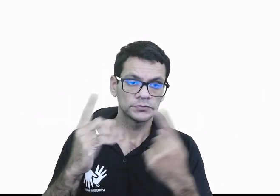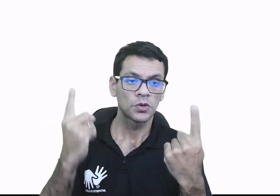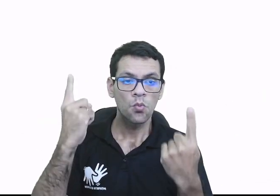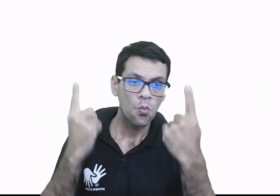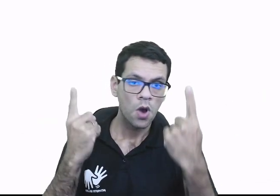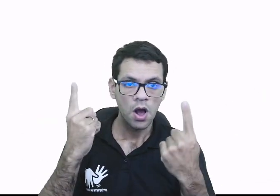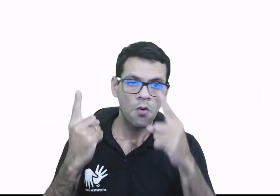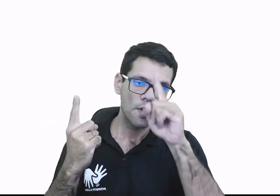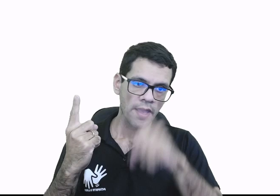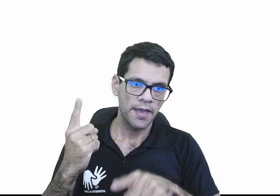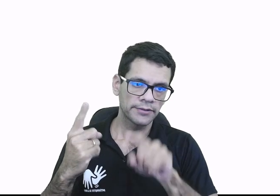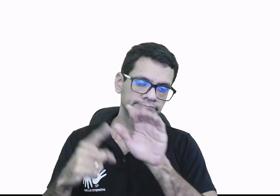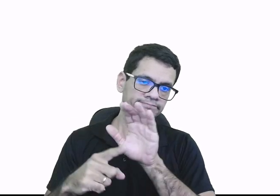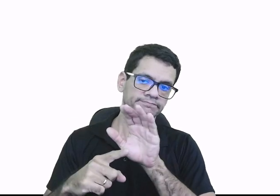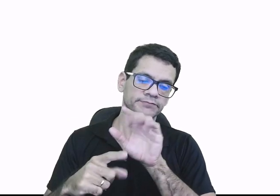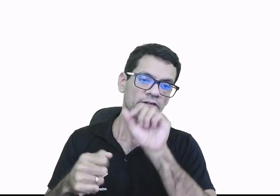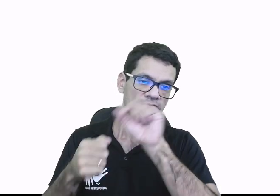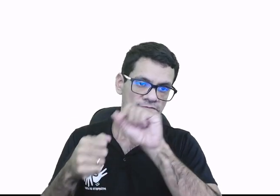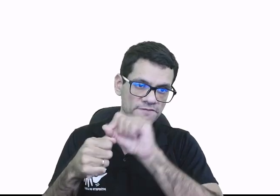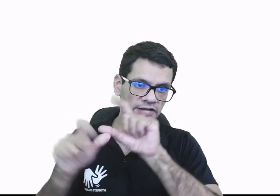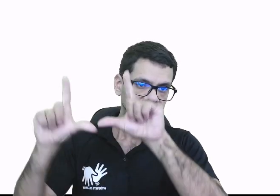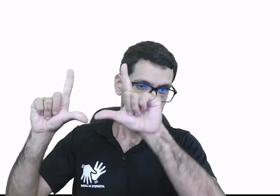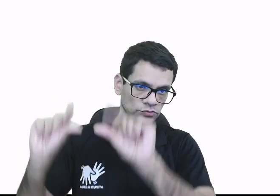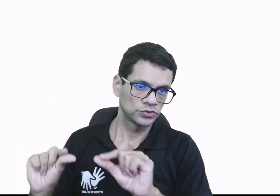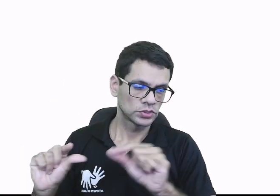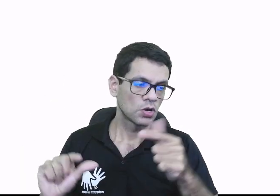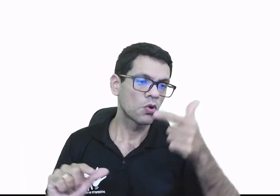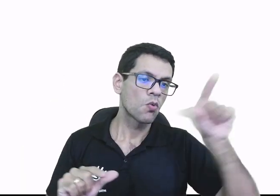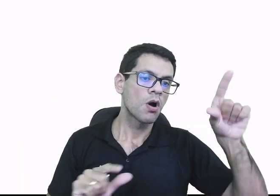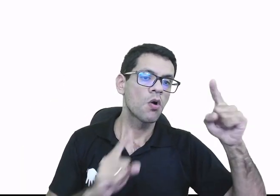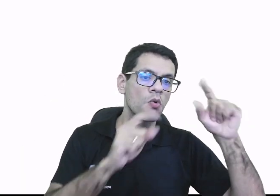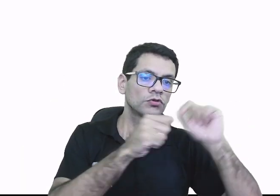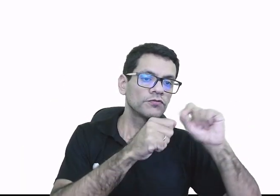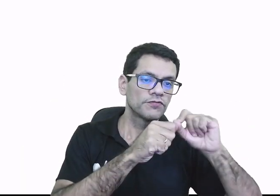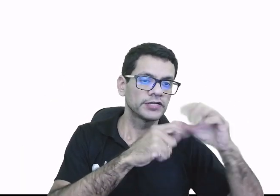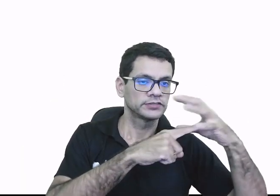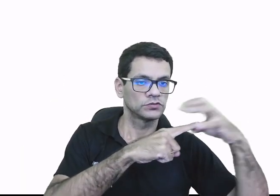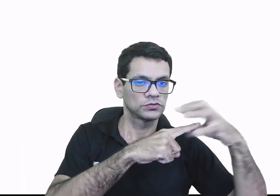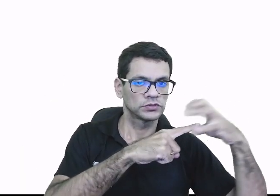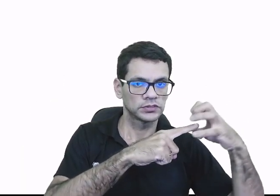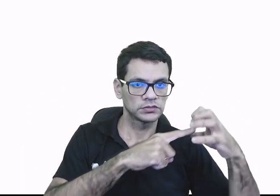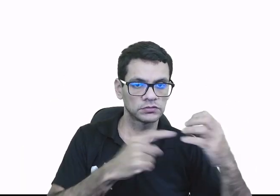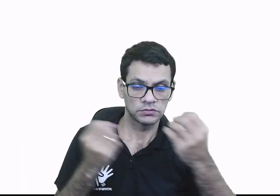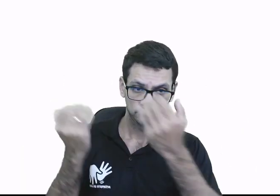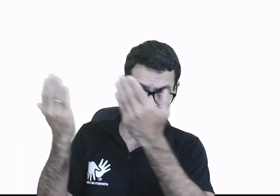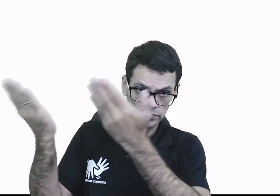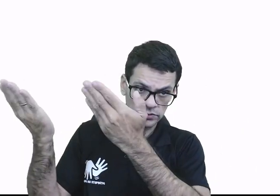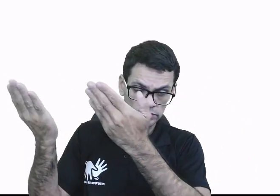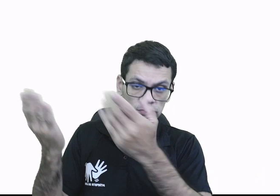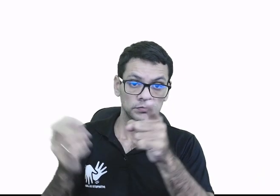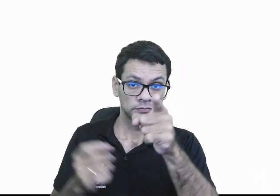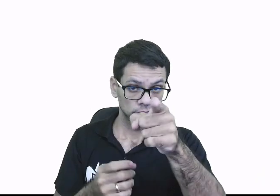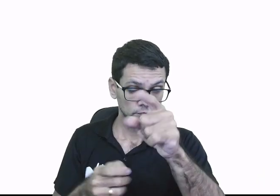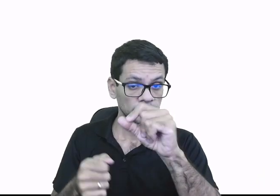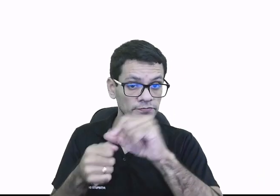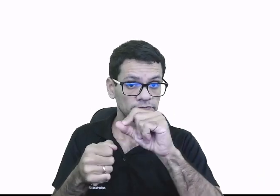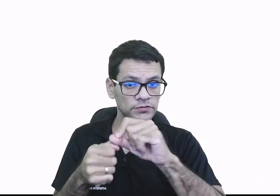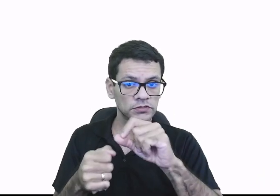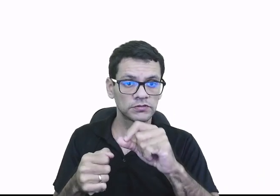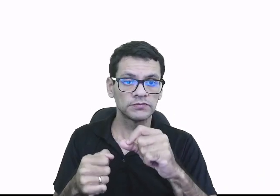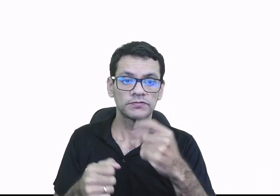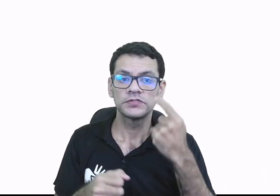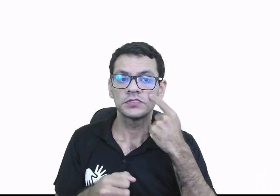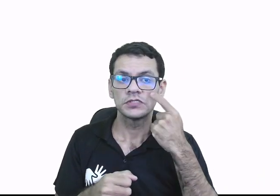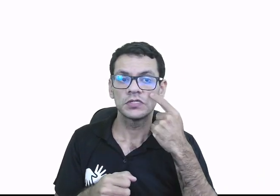reações a seguir. Essa daqui eu vou deixar para vocês, ó, bem facinho, já que eu fiz aquela. Vou fazer essa aqui